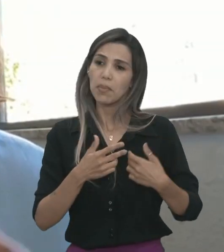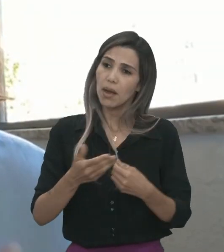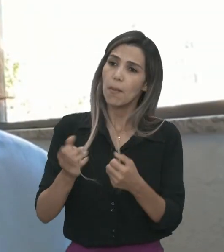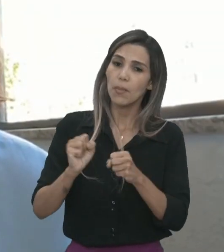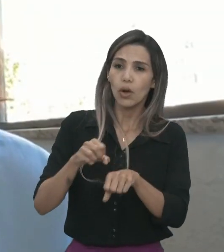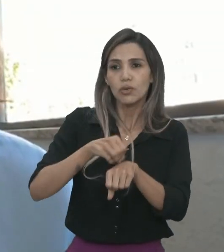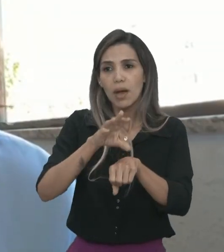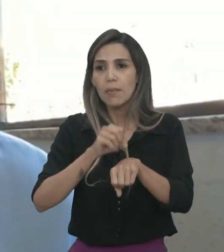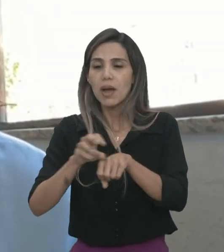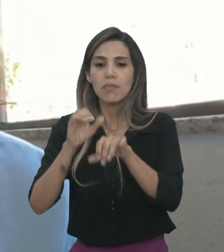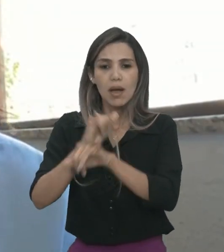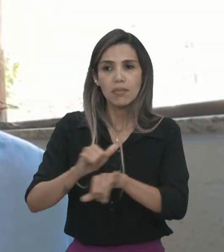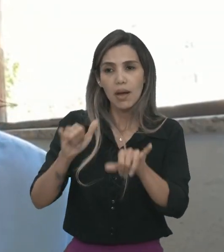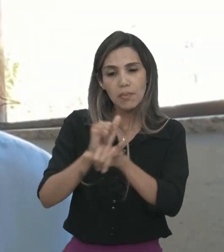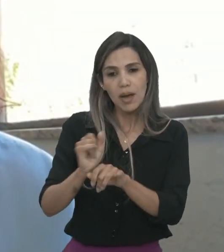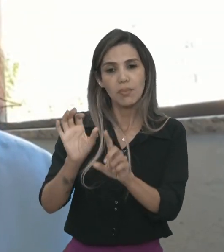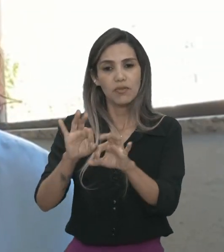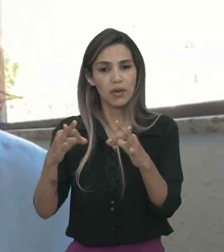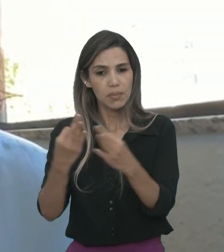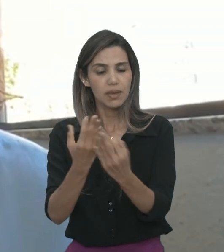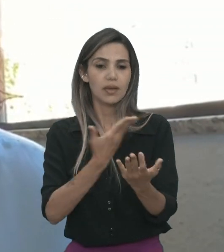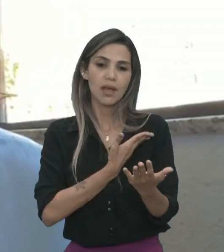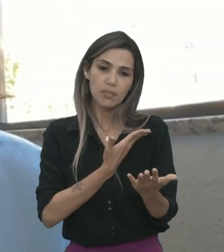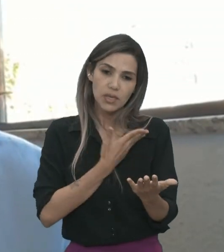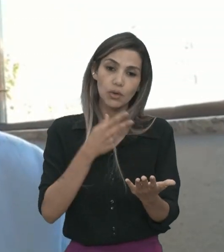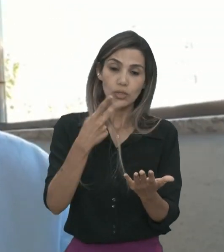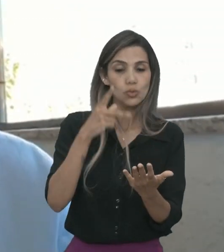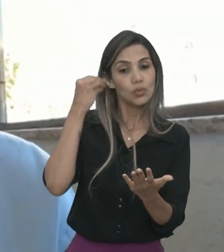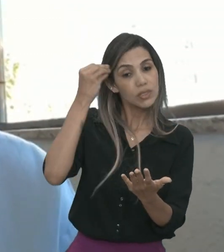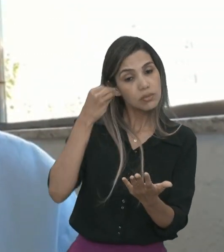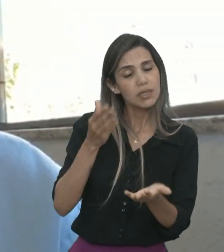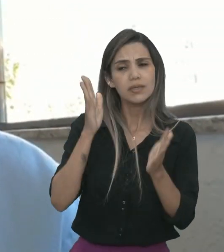amigos, com a família, compartilhe sua experiência da doação.